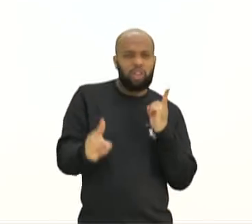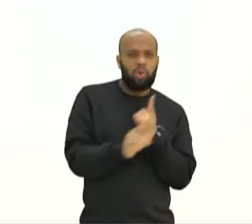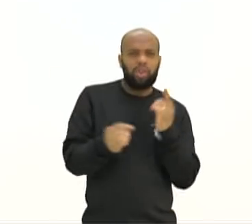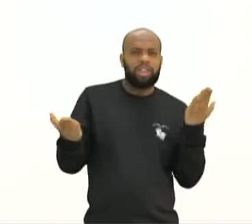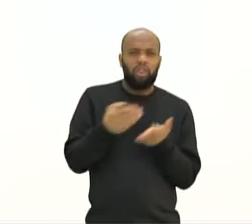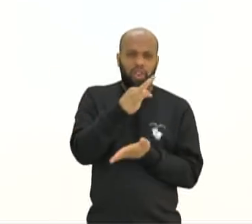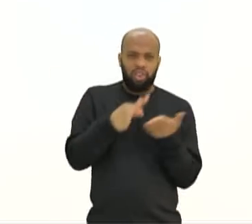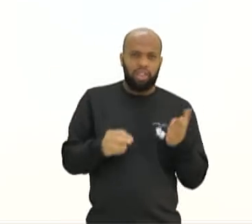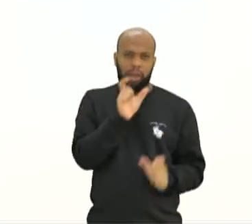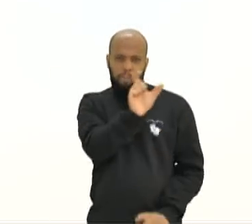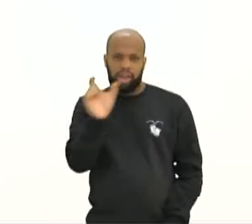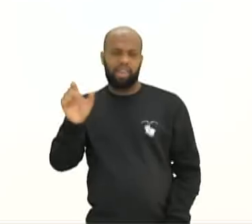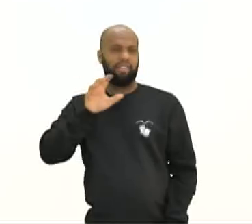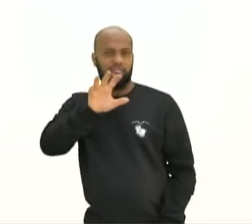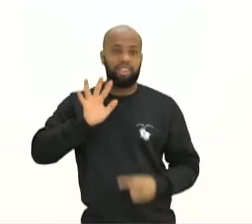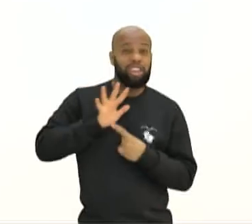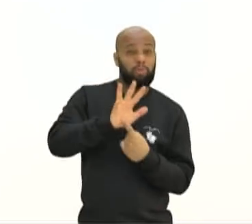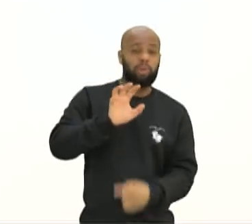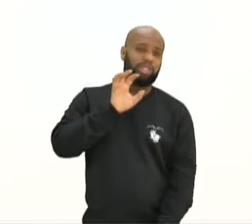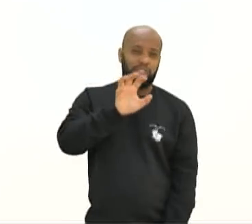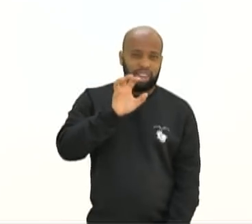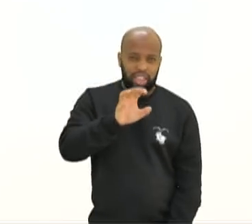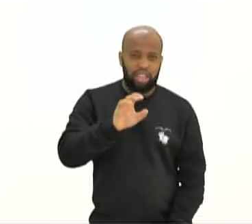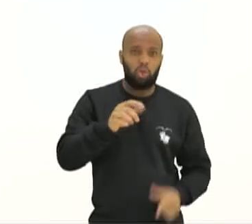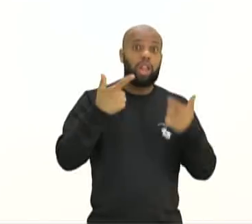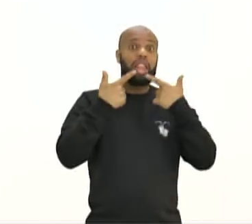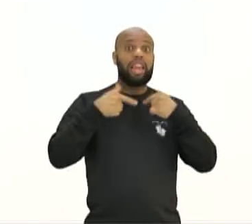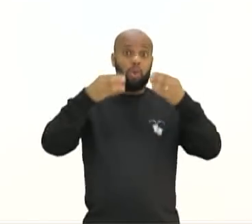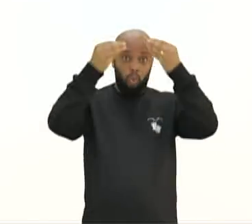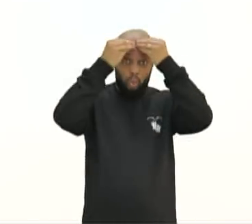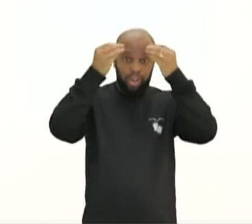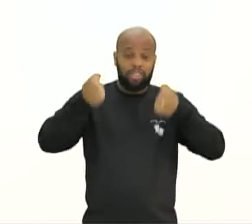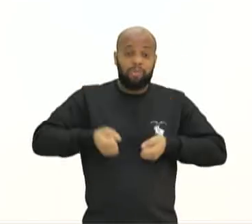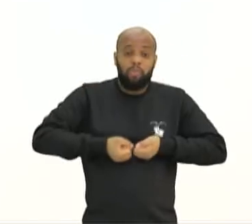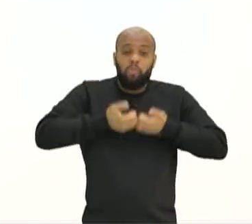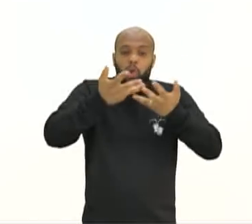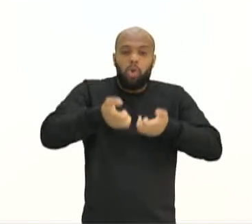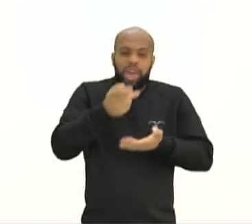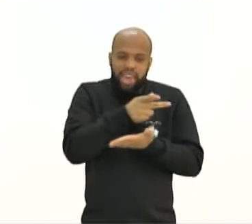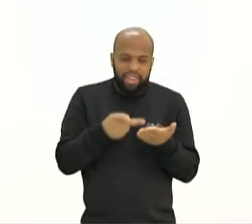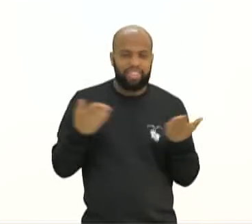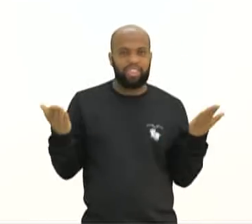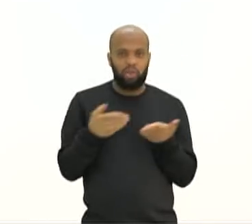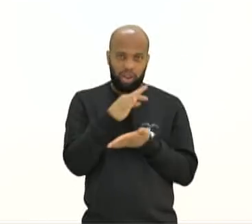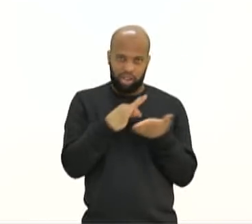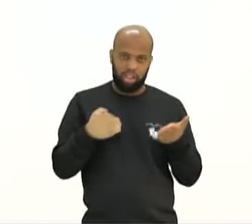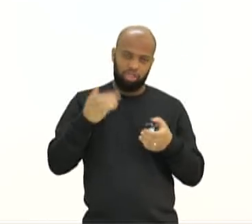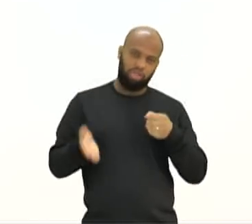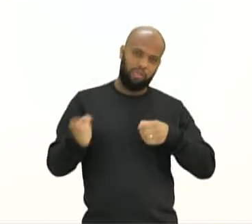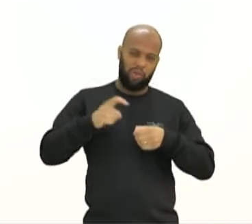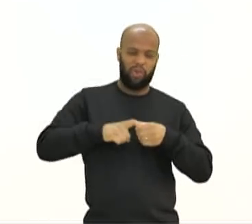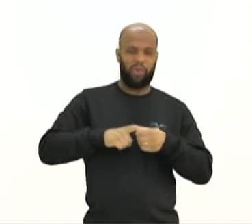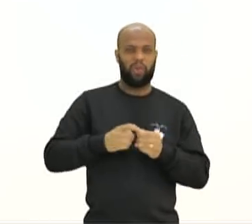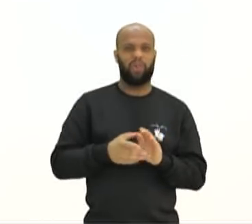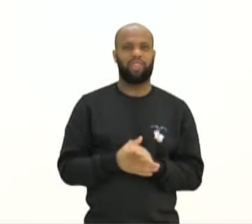texto essas palavras que trazem ali uma linguagem, poética para esse trecho, e eu já